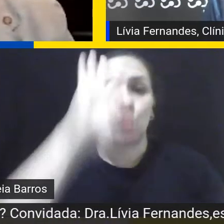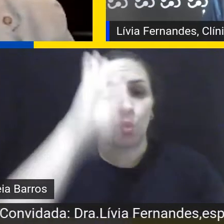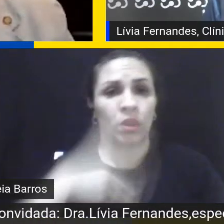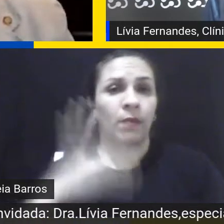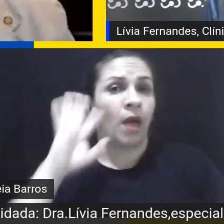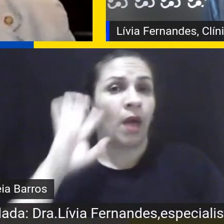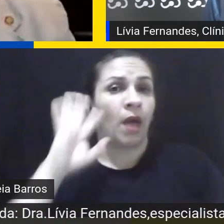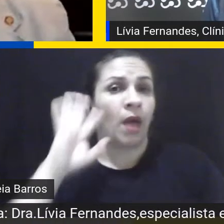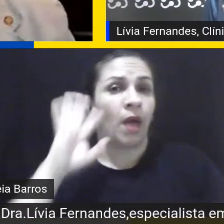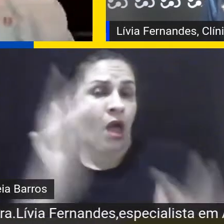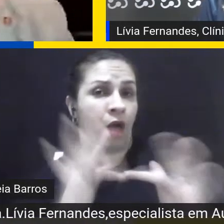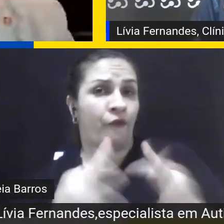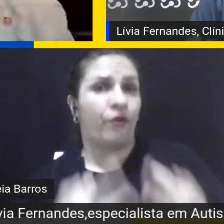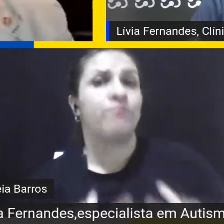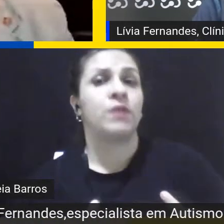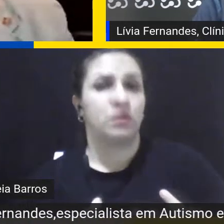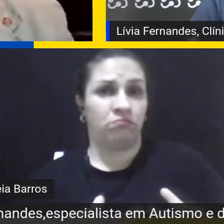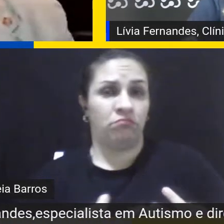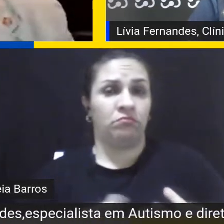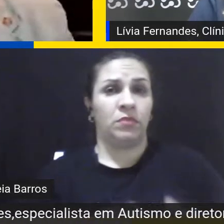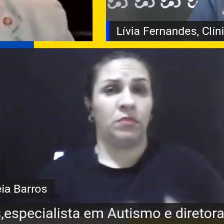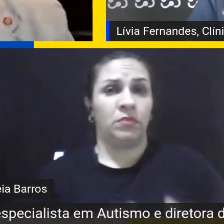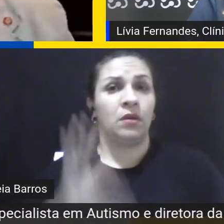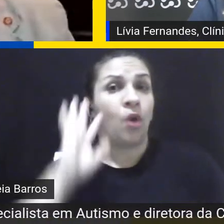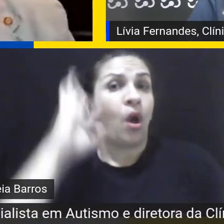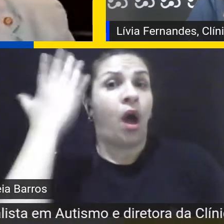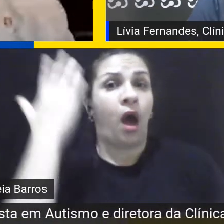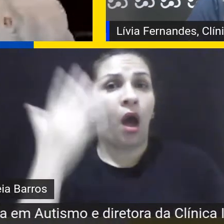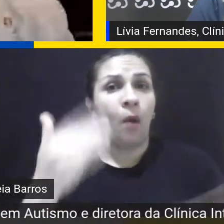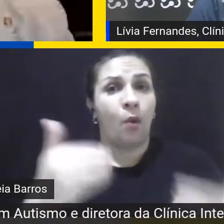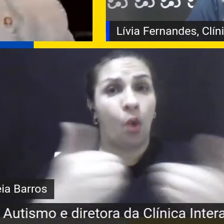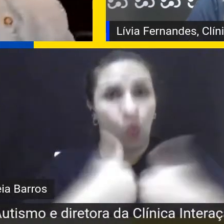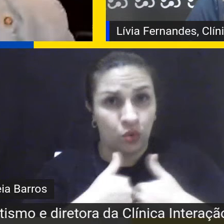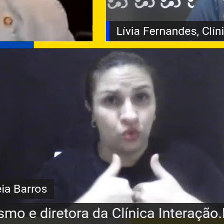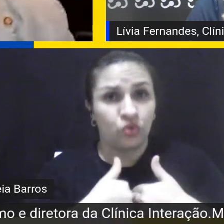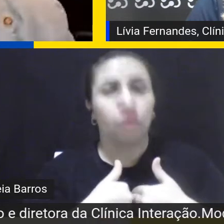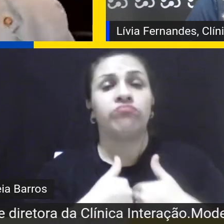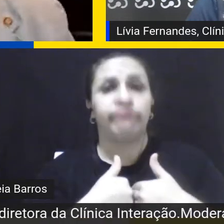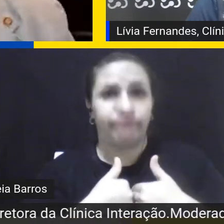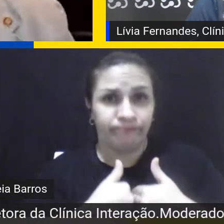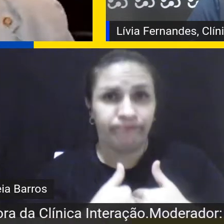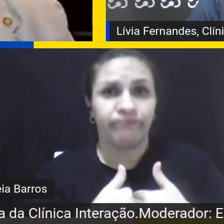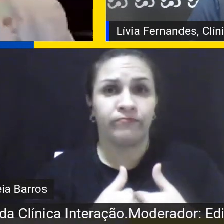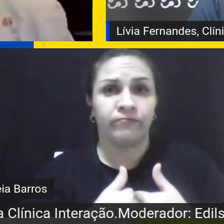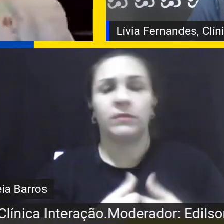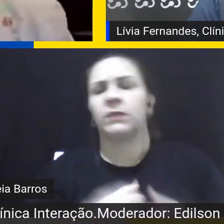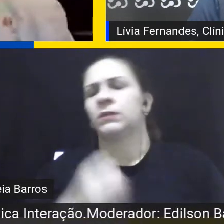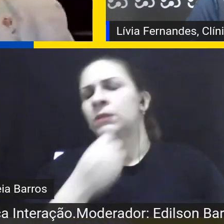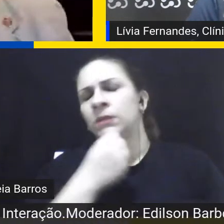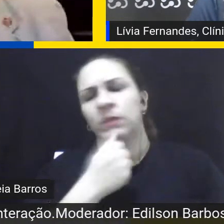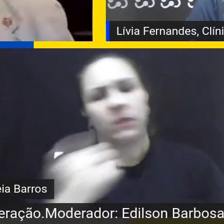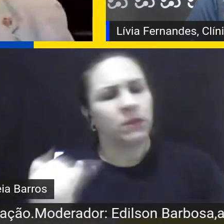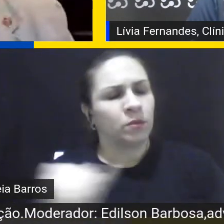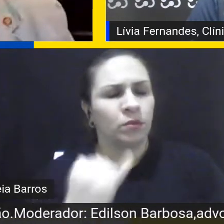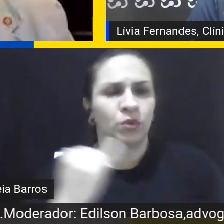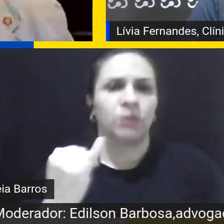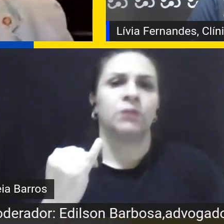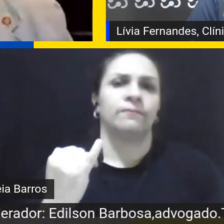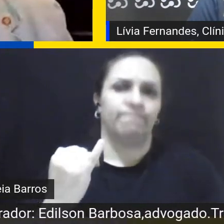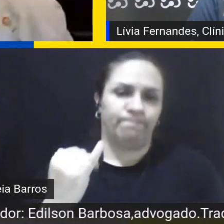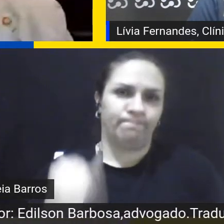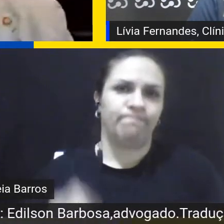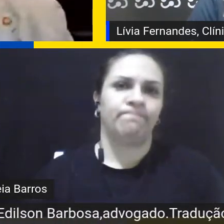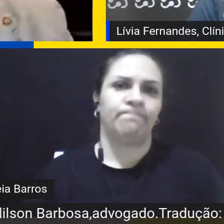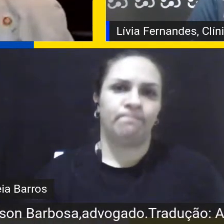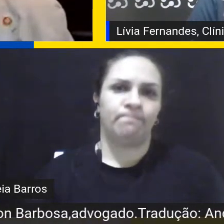da família e uma tomada de decisão do autista. Mas é super, super importante. Na verdade, não só